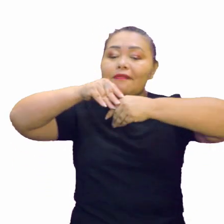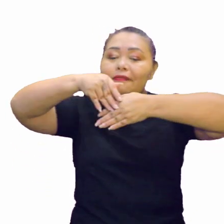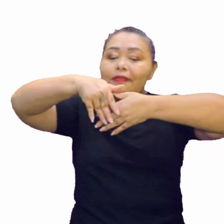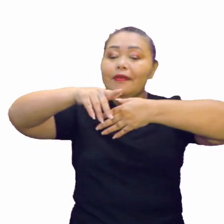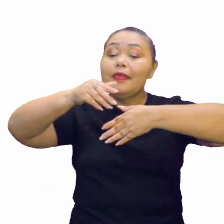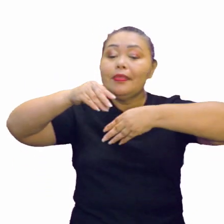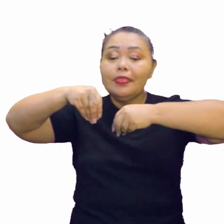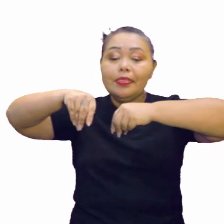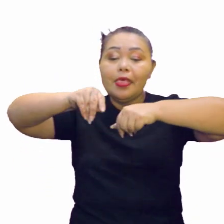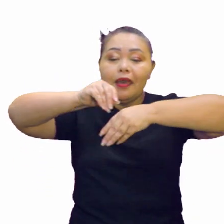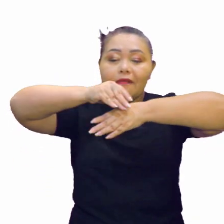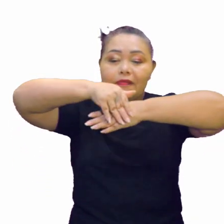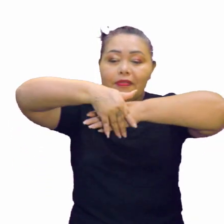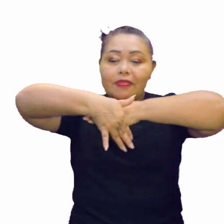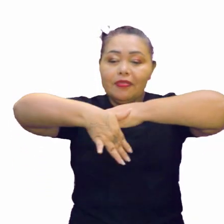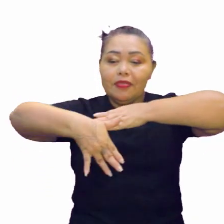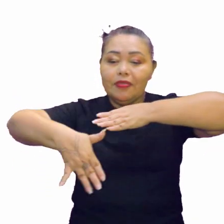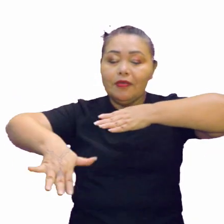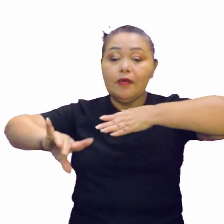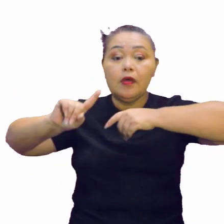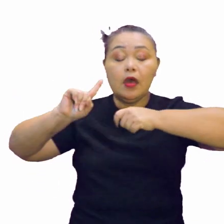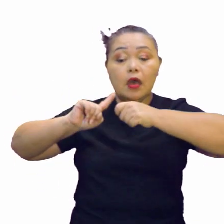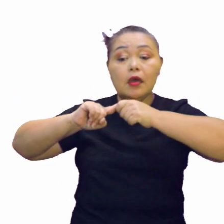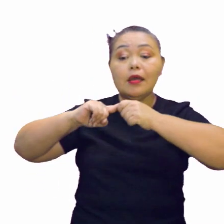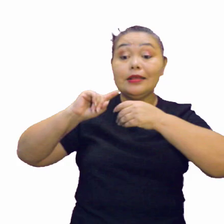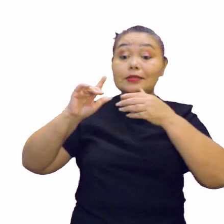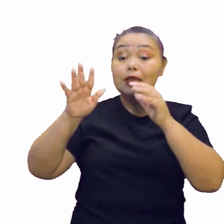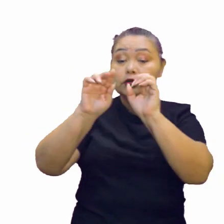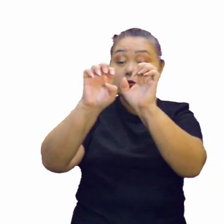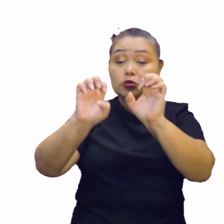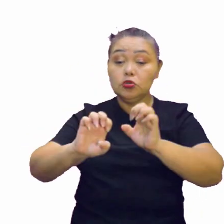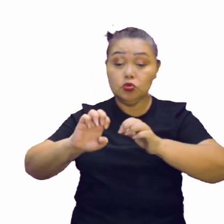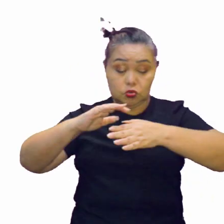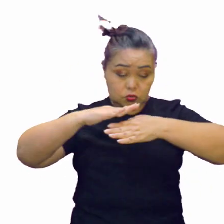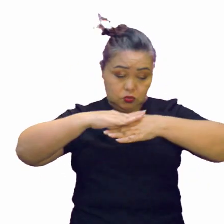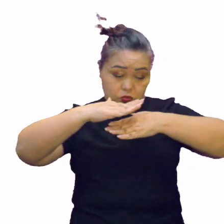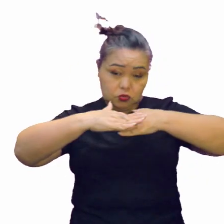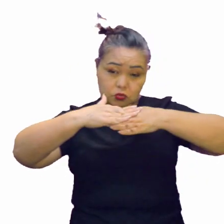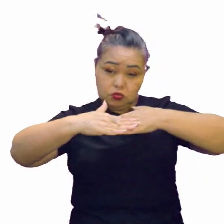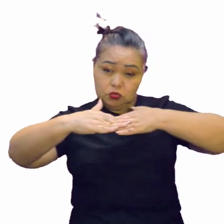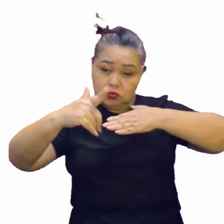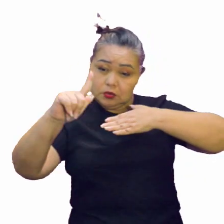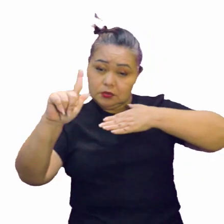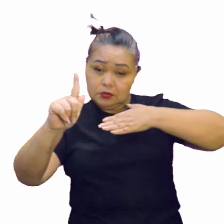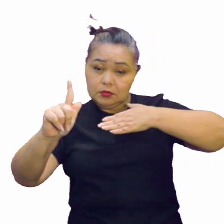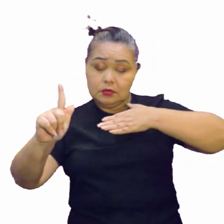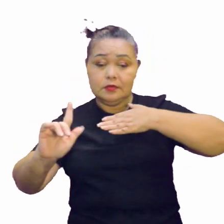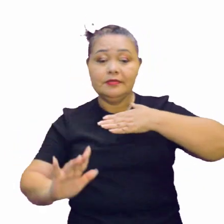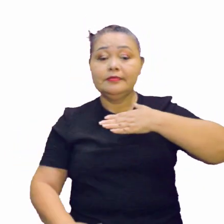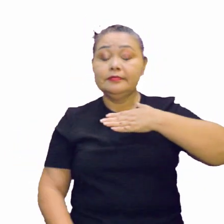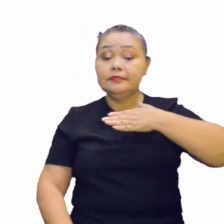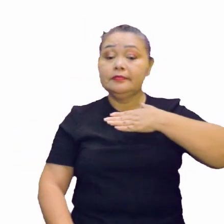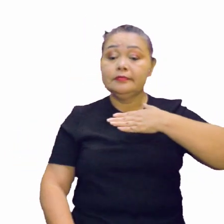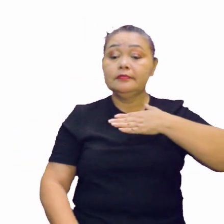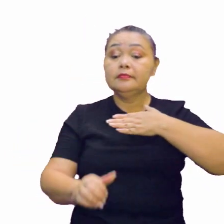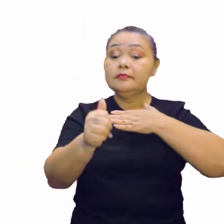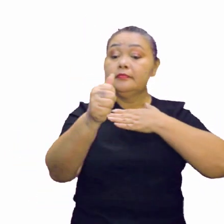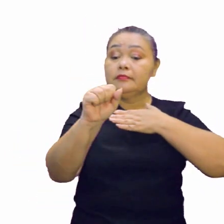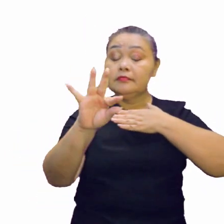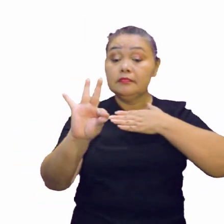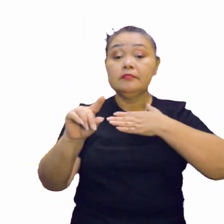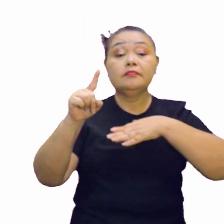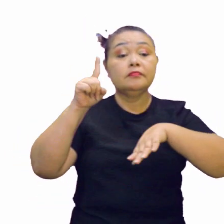causa da estrutura geográfica desse local. Olha, os SAFs temporários e os